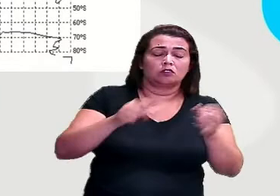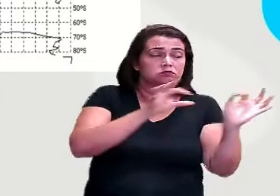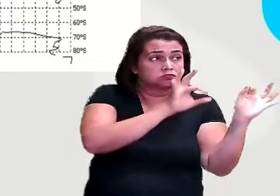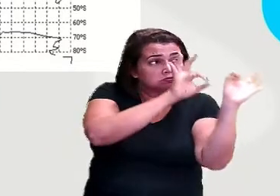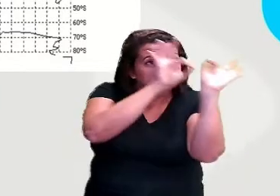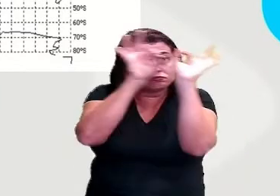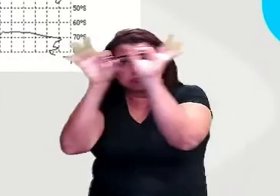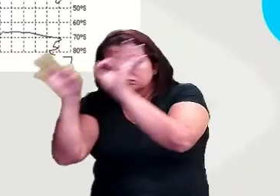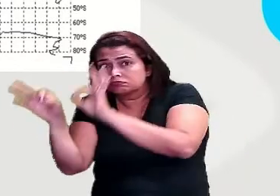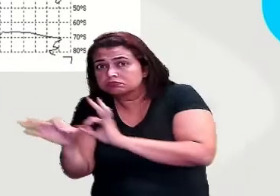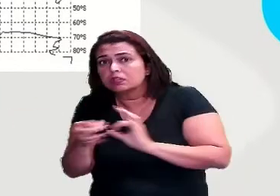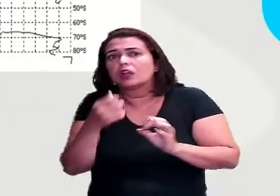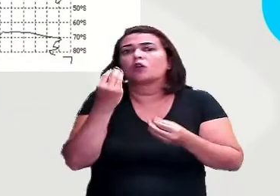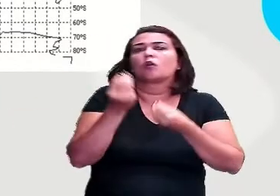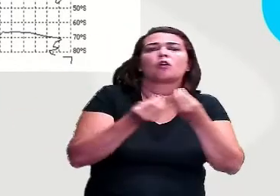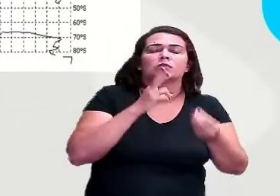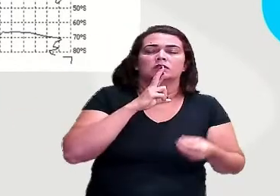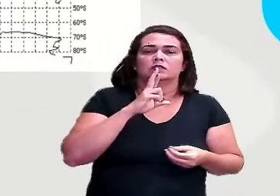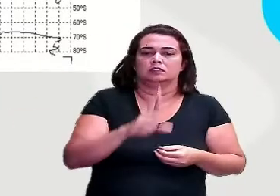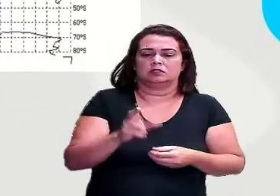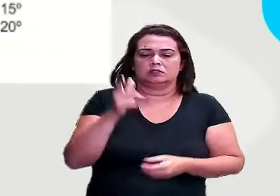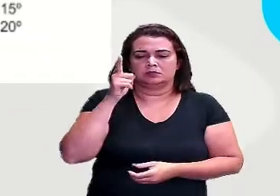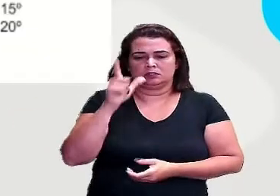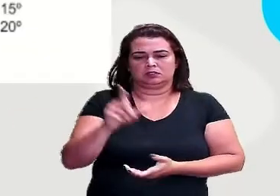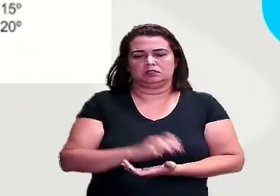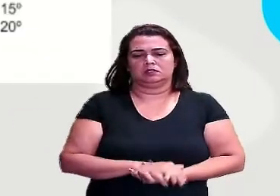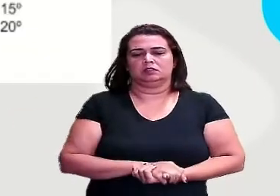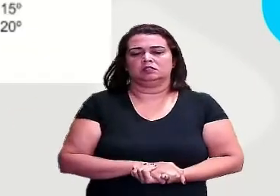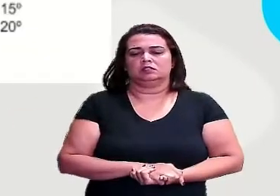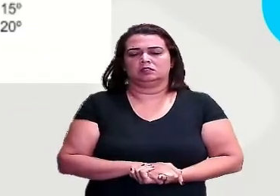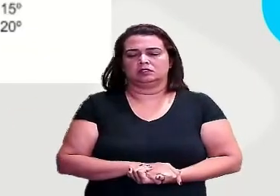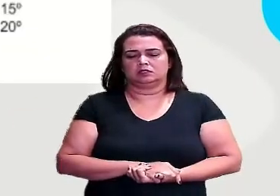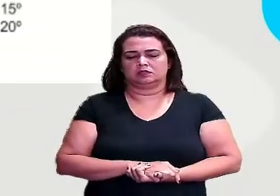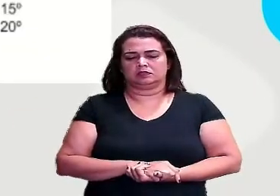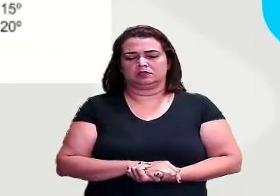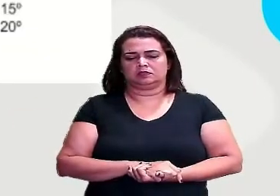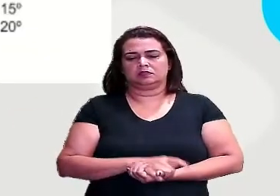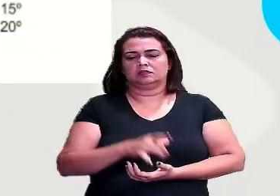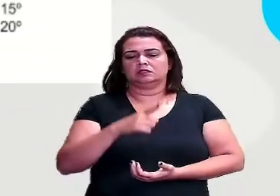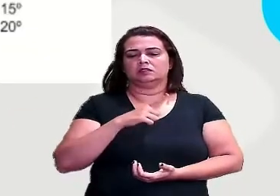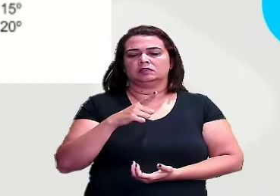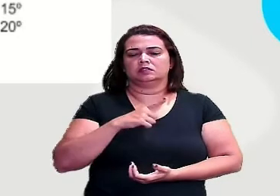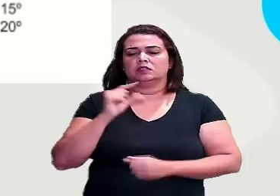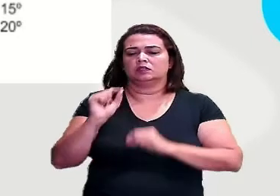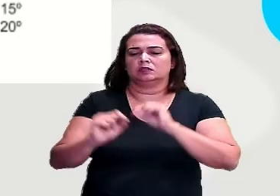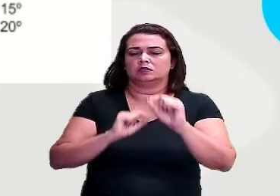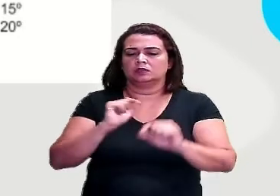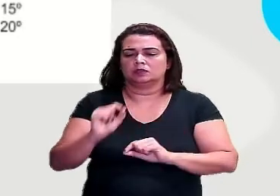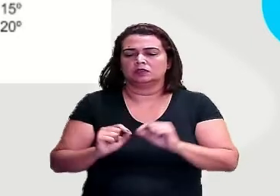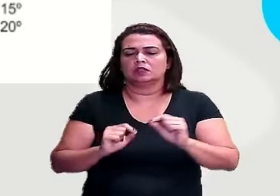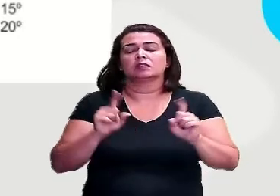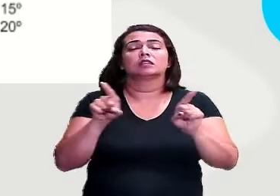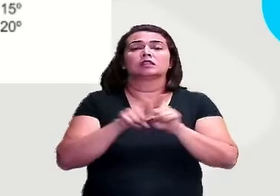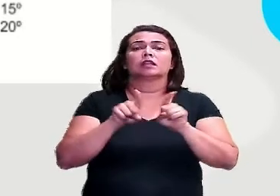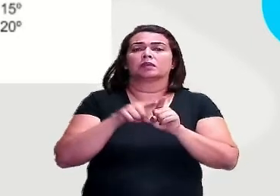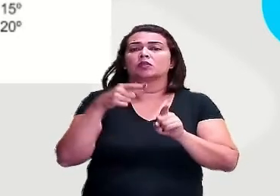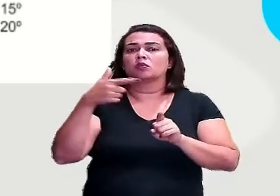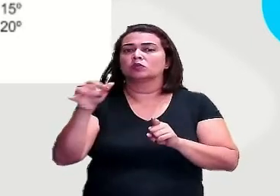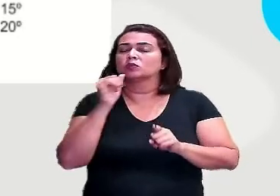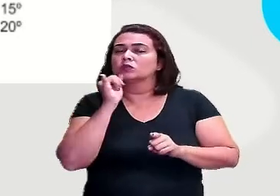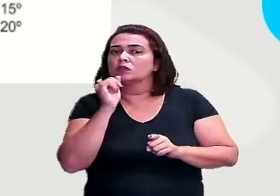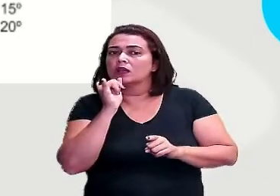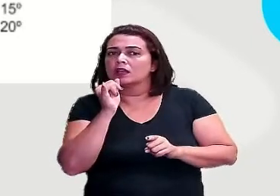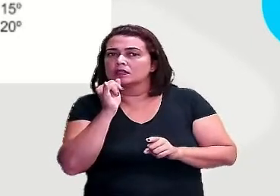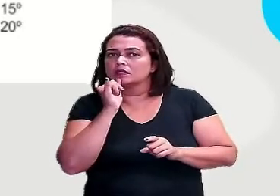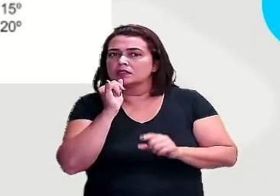realizar esse exercício. Aqui na frente nós temos mais um destaque, né, localizando os pontos de coordenadas também para determinar